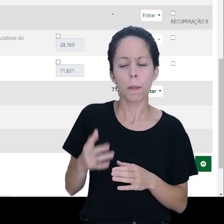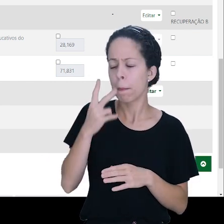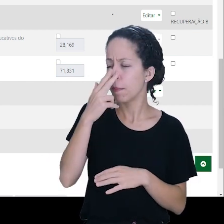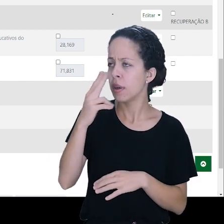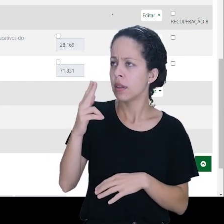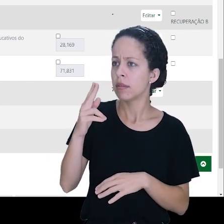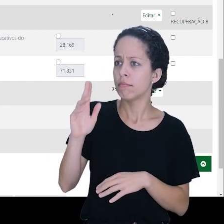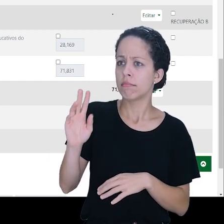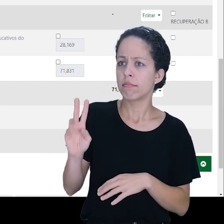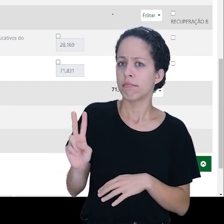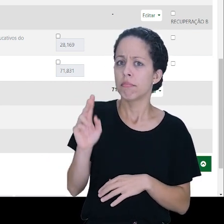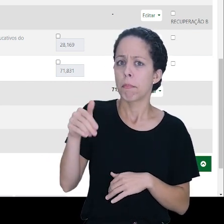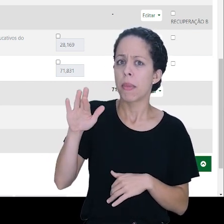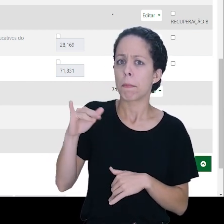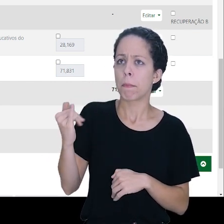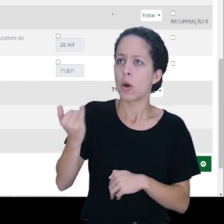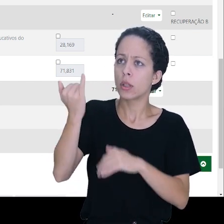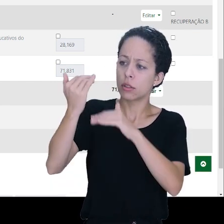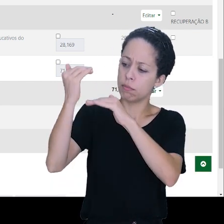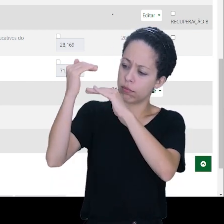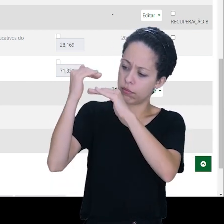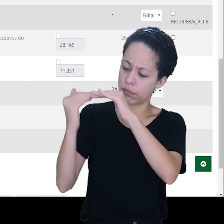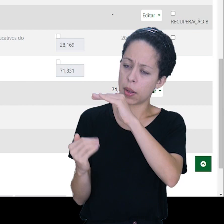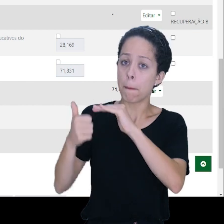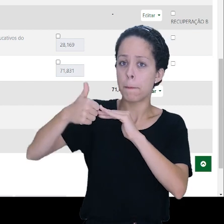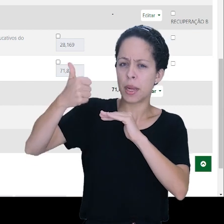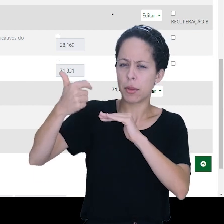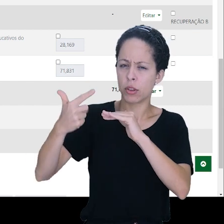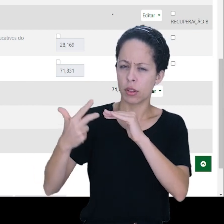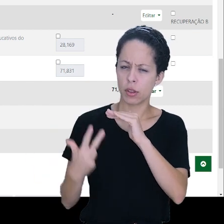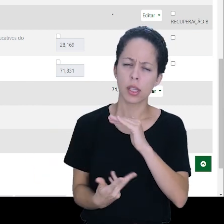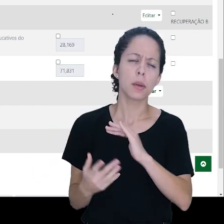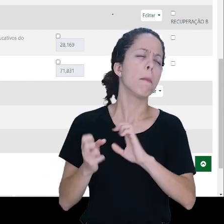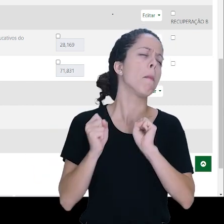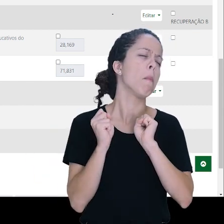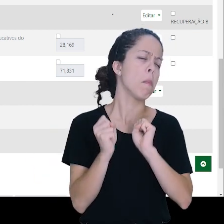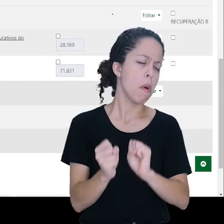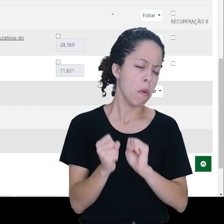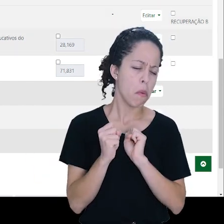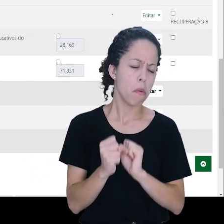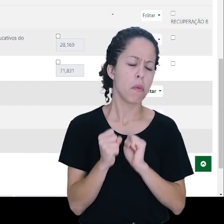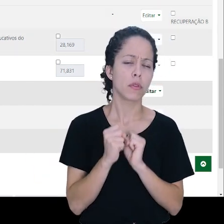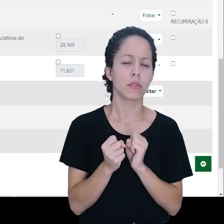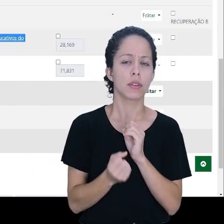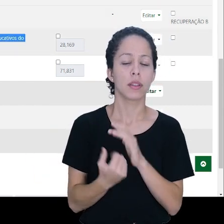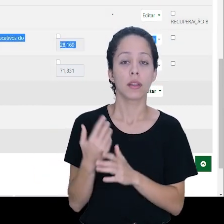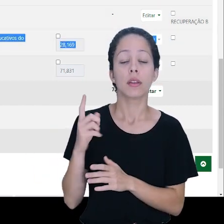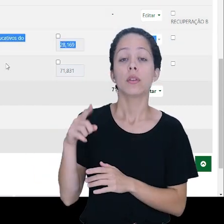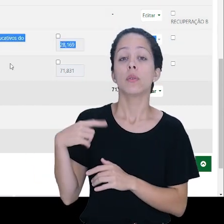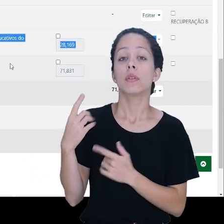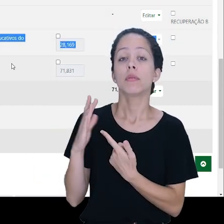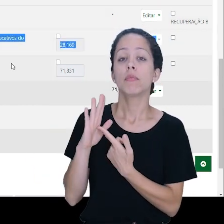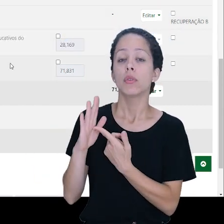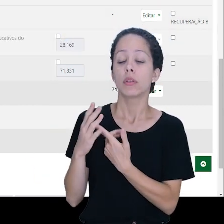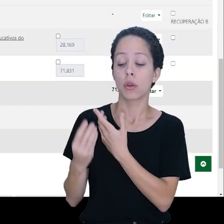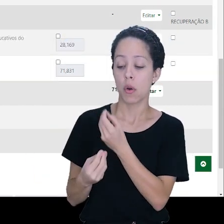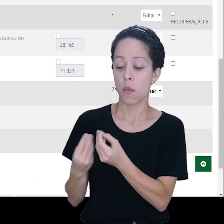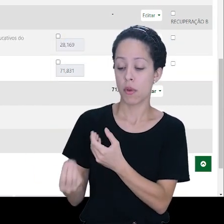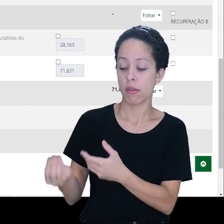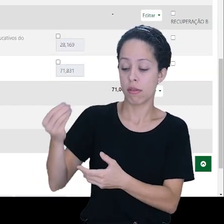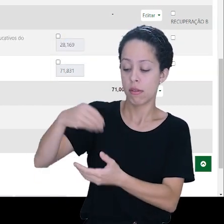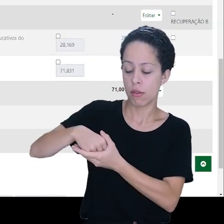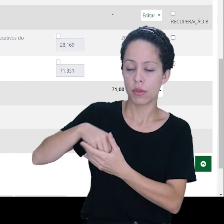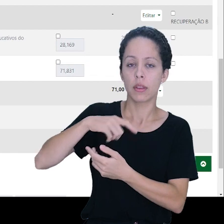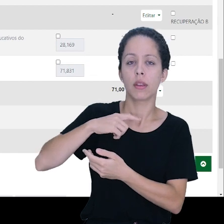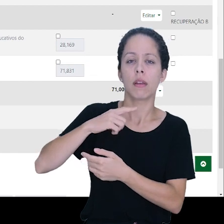uma hierarquia de categorias e você pode selecionar o modo de notas daquela categoria então aqui a gente selecionou para tarefas que estão dentro de